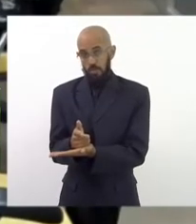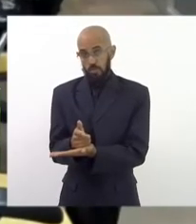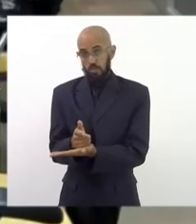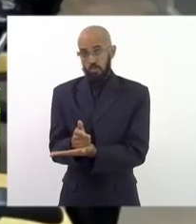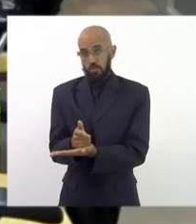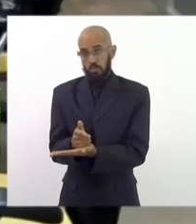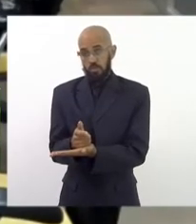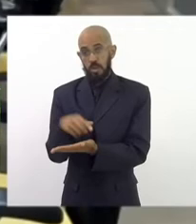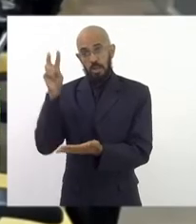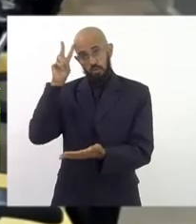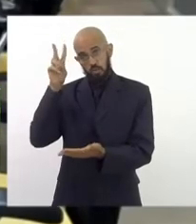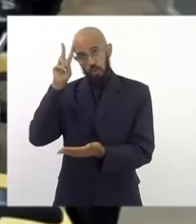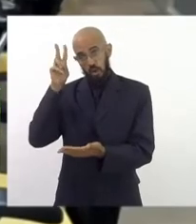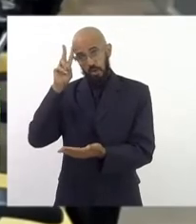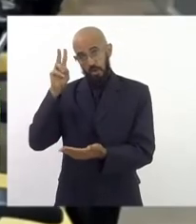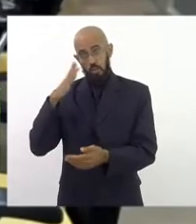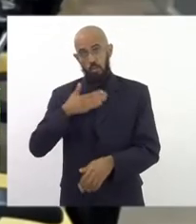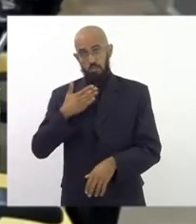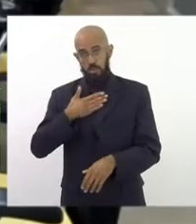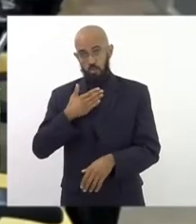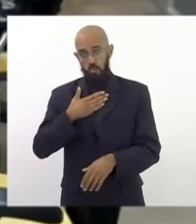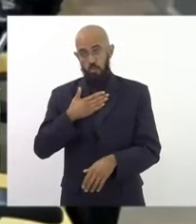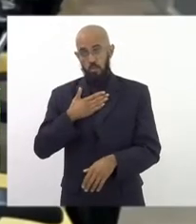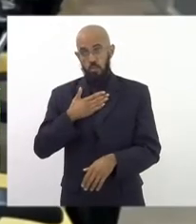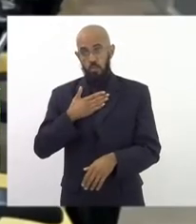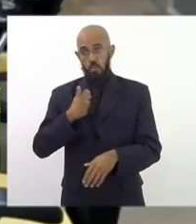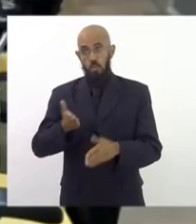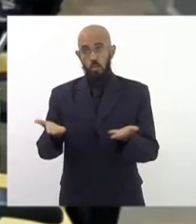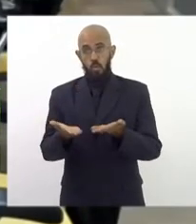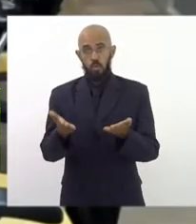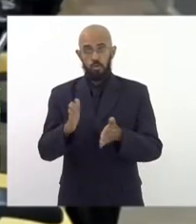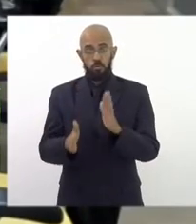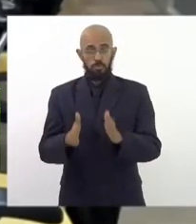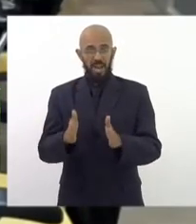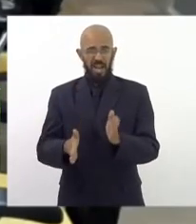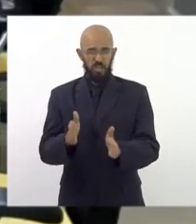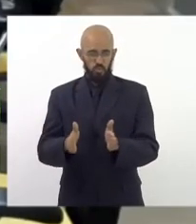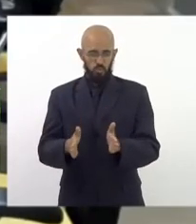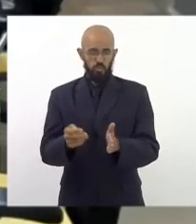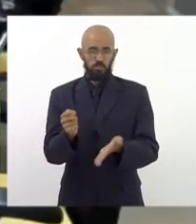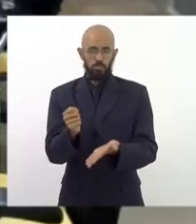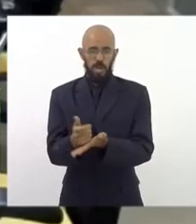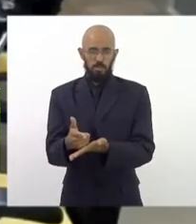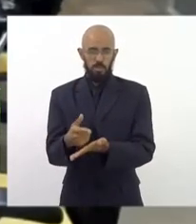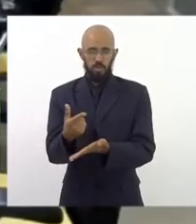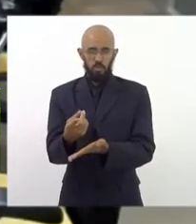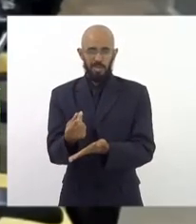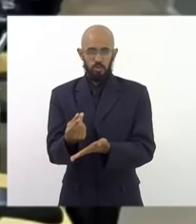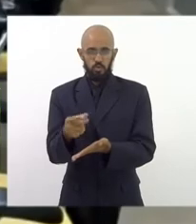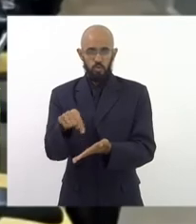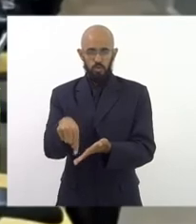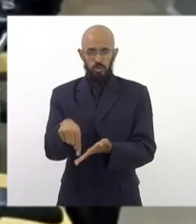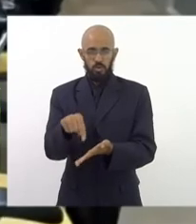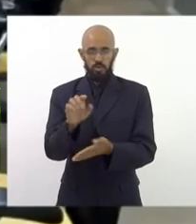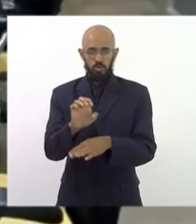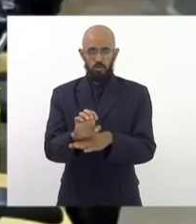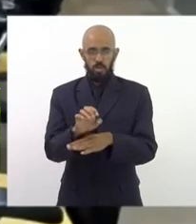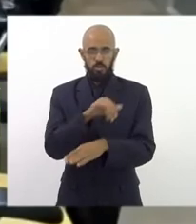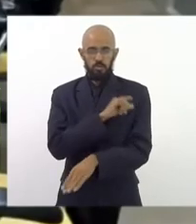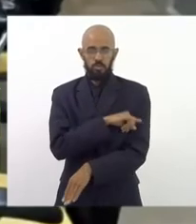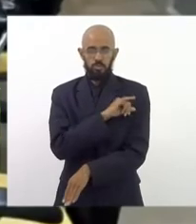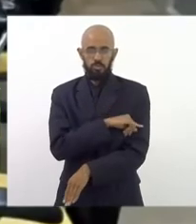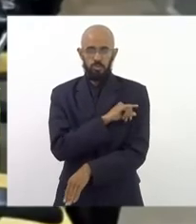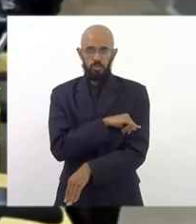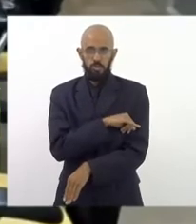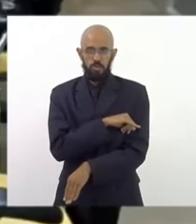pelo menos comigo. Hoje, prazo médio de pagamento do Tesouro aqui do Estado, considerado